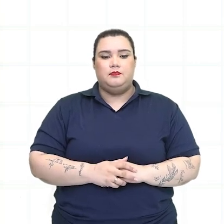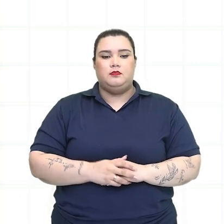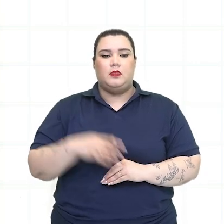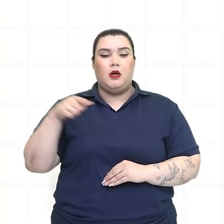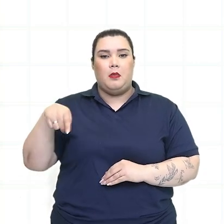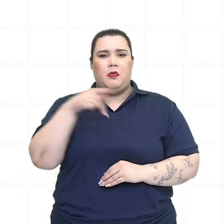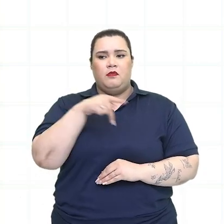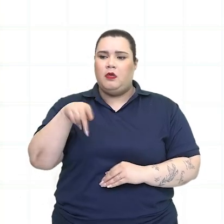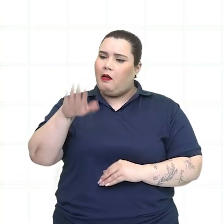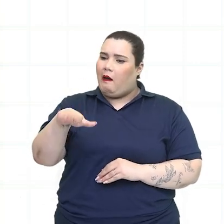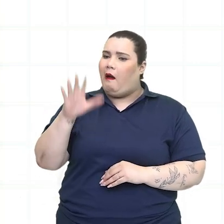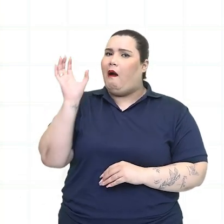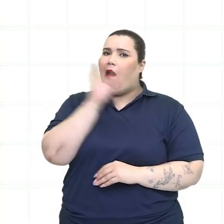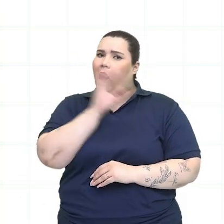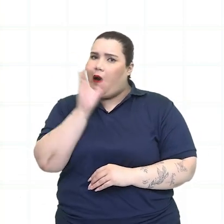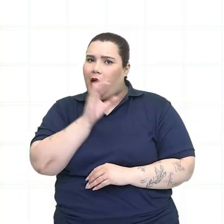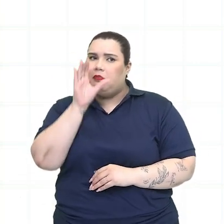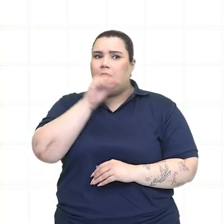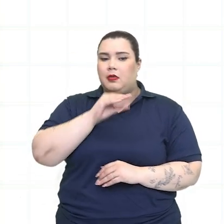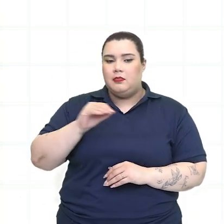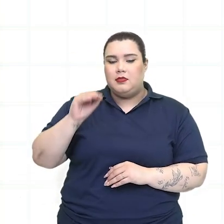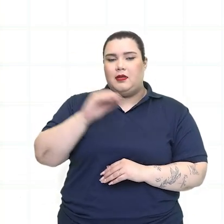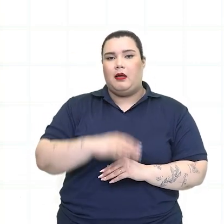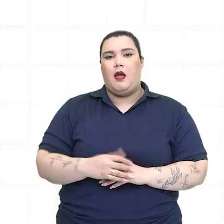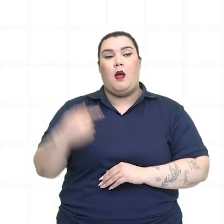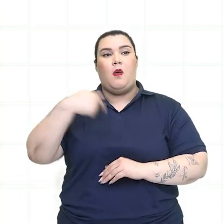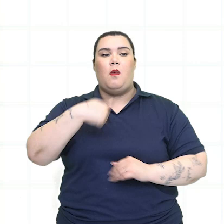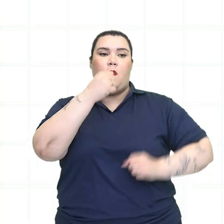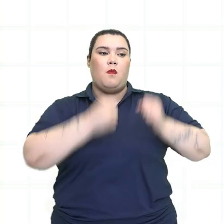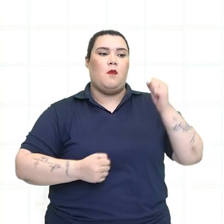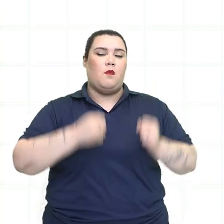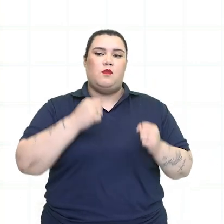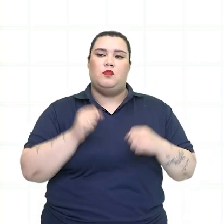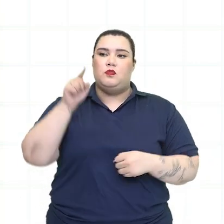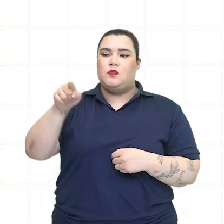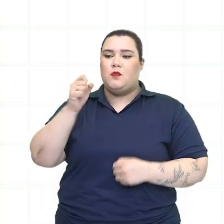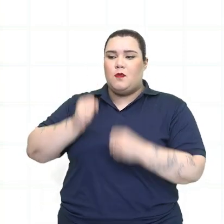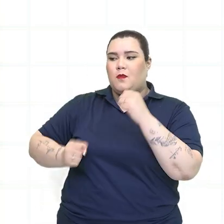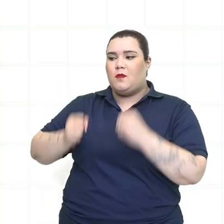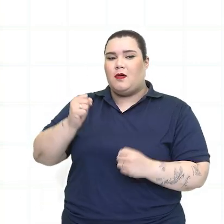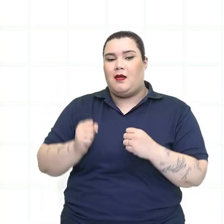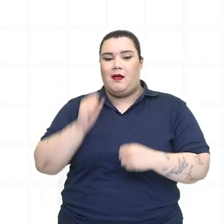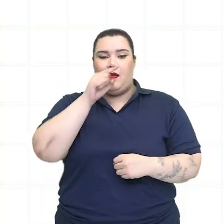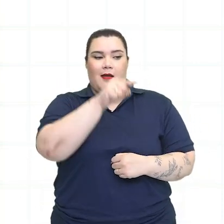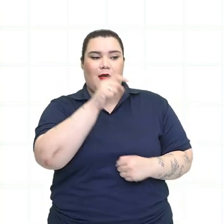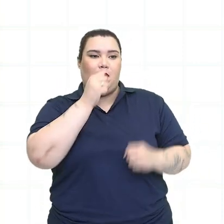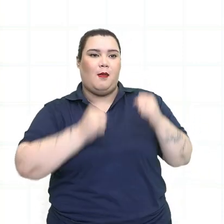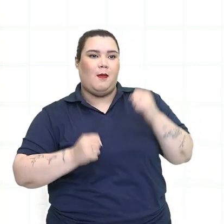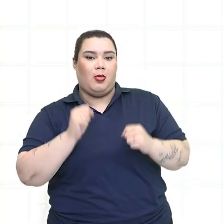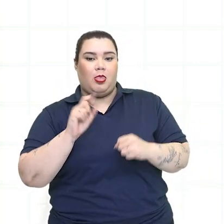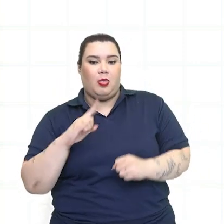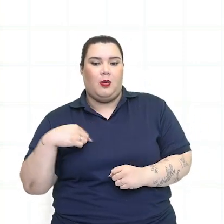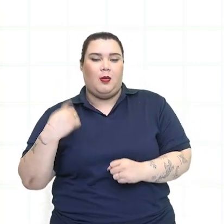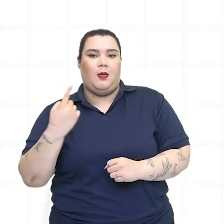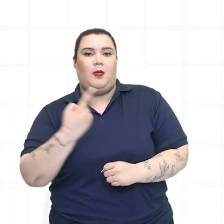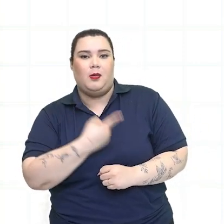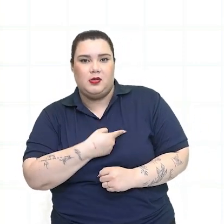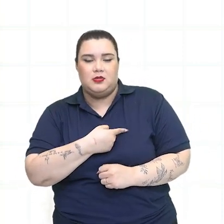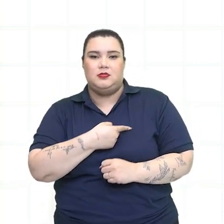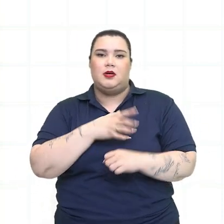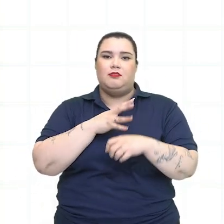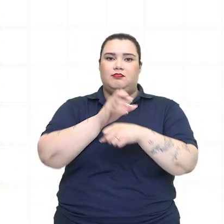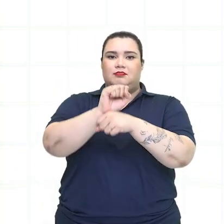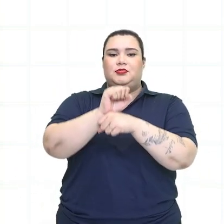Mais rápido, Joãozinho. Eu corro, tu corres, ele corre, nós. De